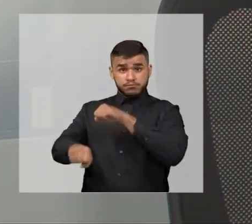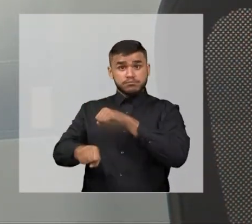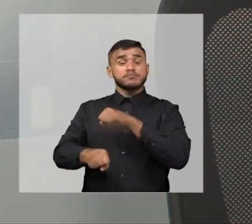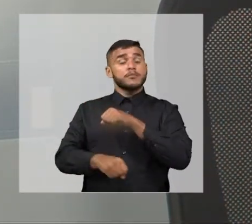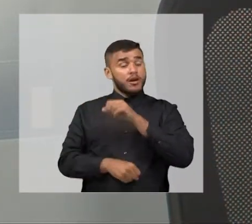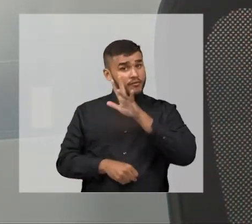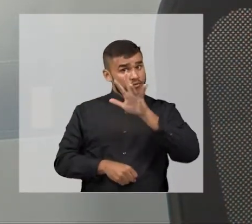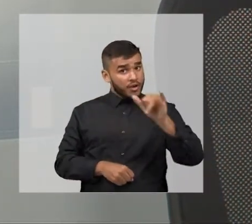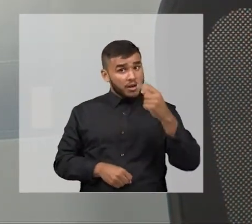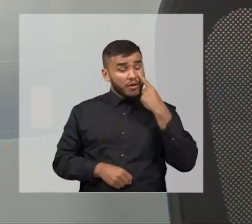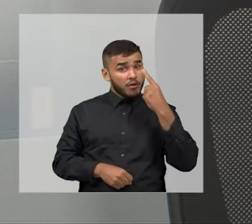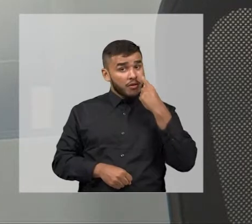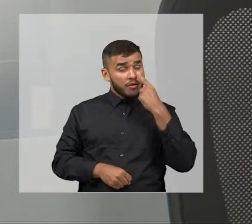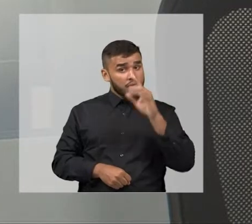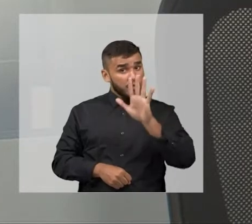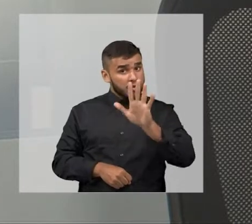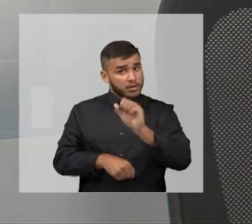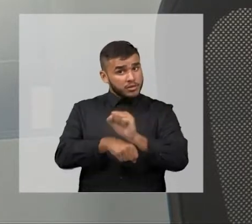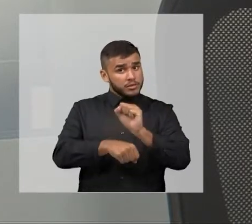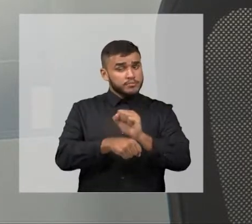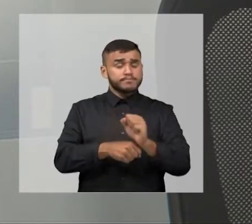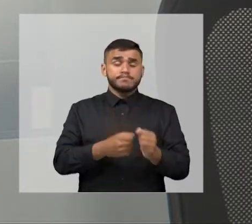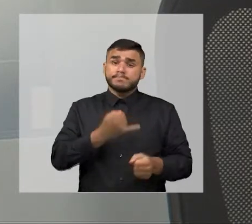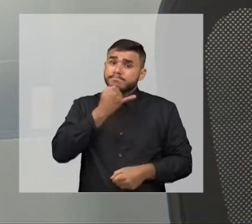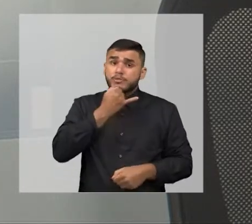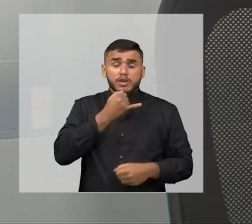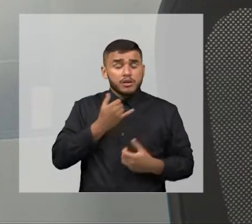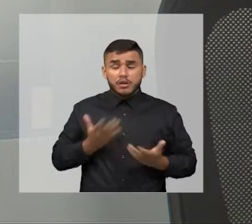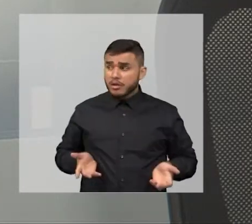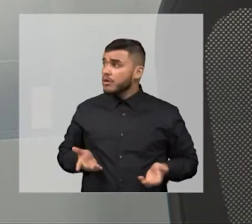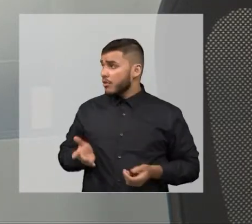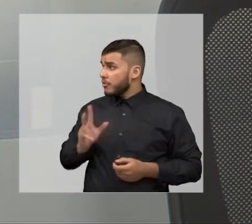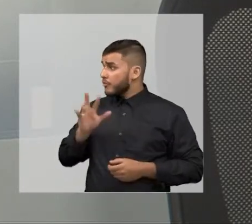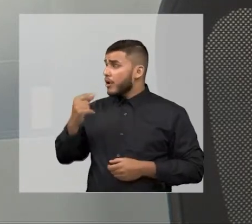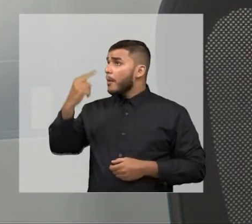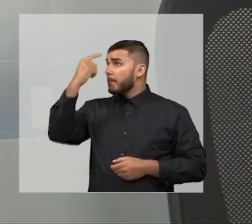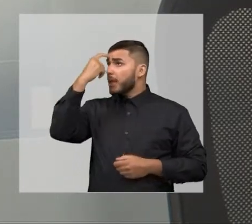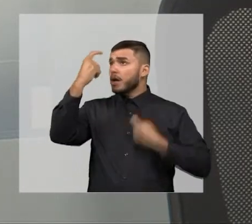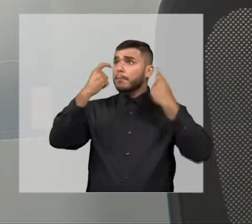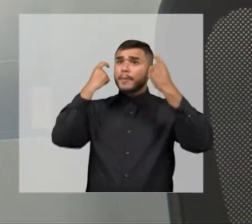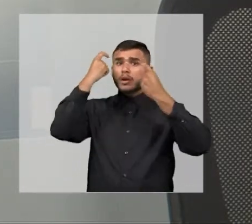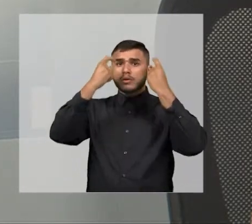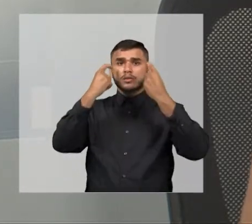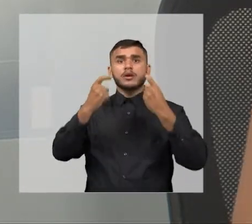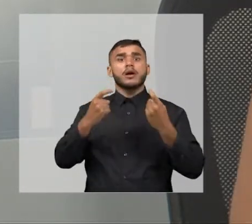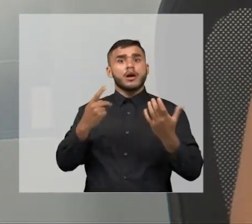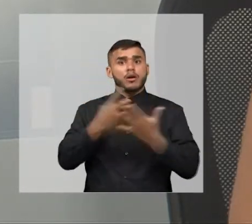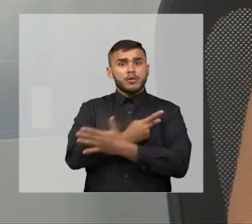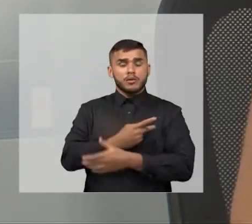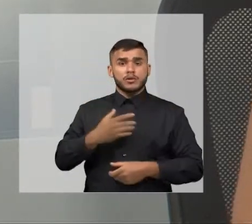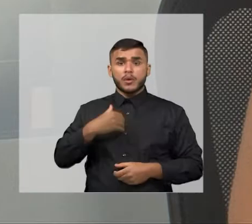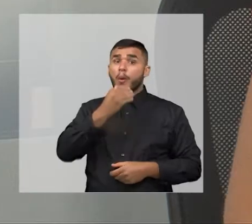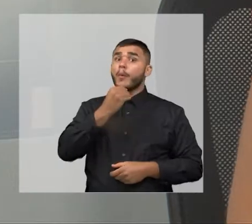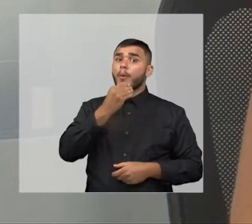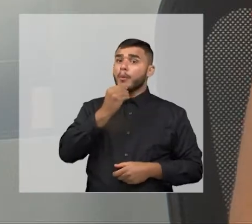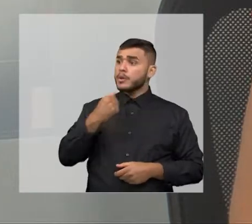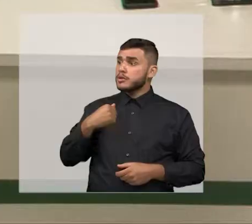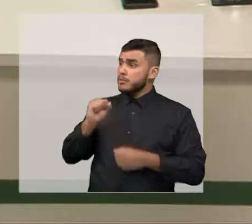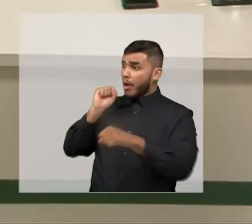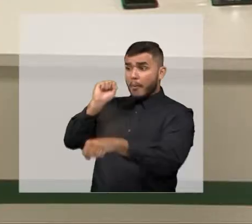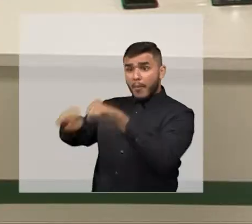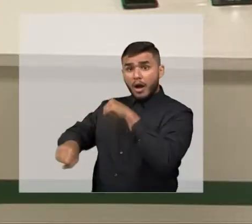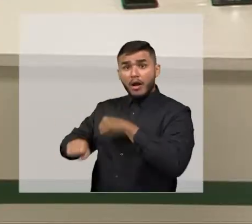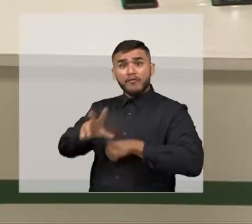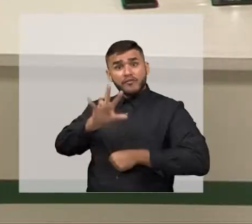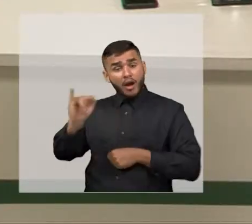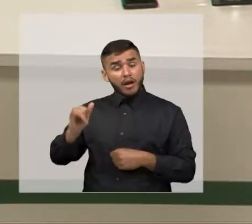assassinatos, sim, contra as mulheres. Nós vamos ver isso daqui a pouco, infelizmente, porque o Bolsonaro não se preocupou. Existe essa tese aí. Vamos ter que